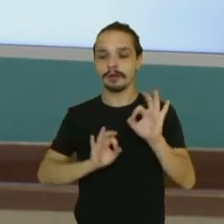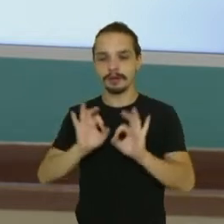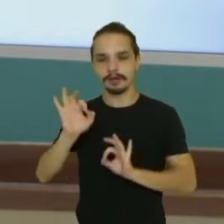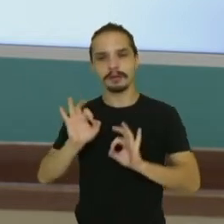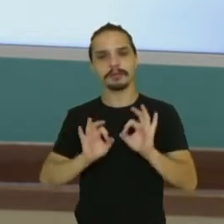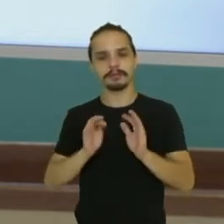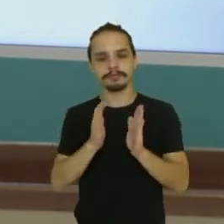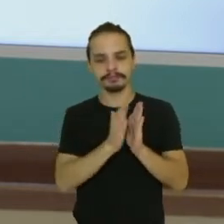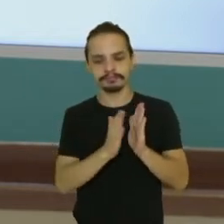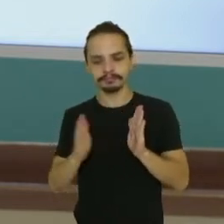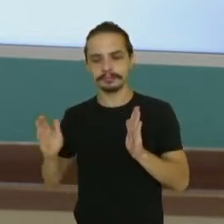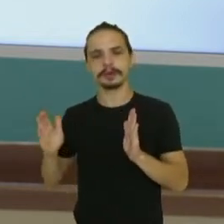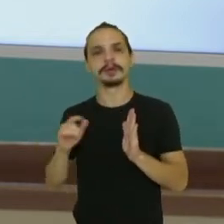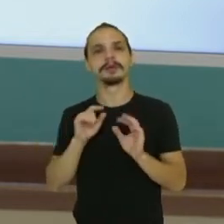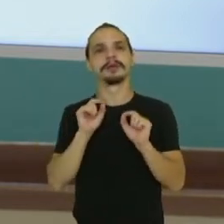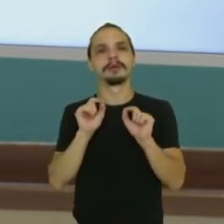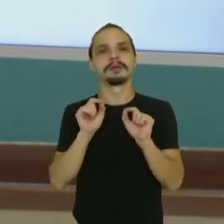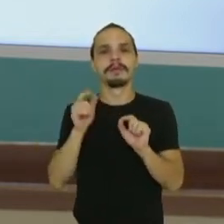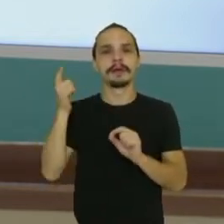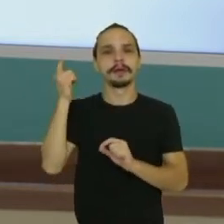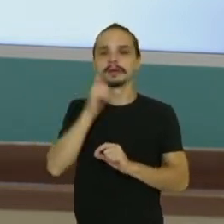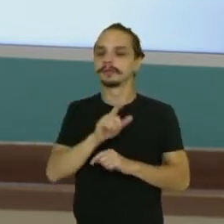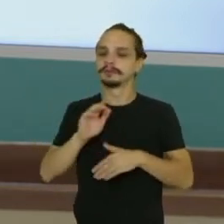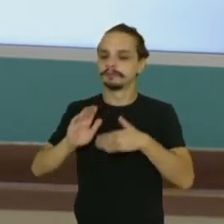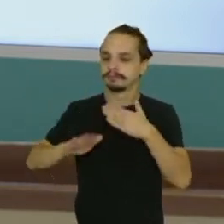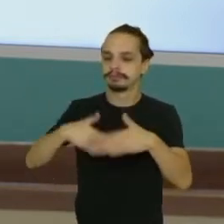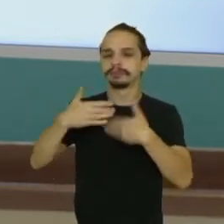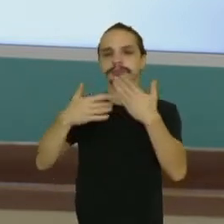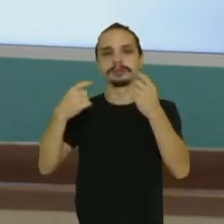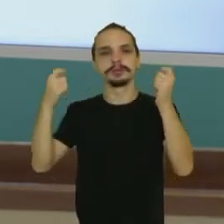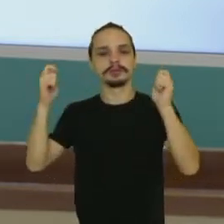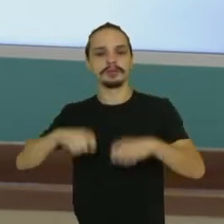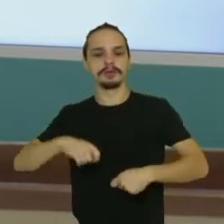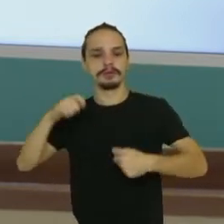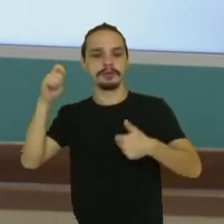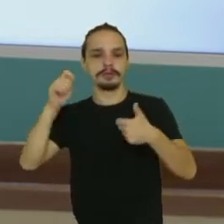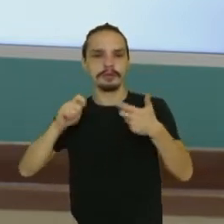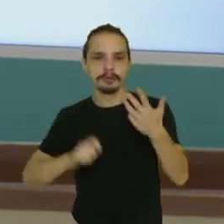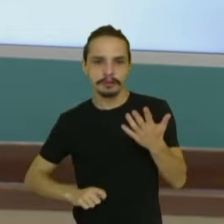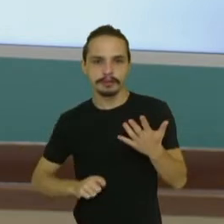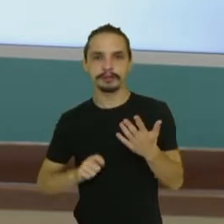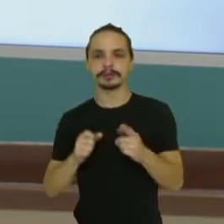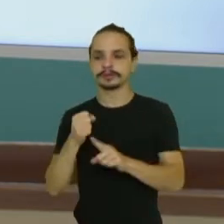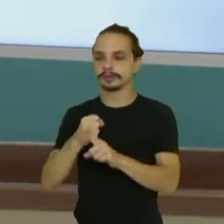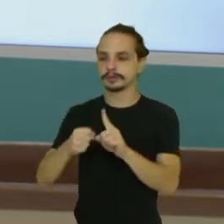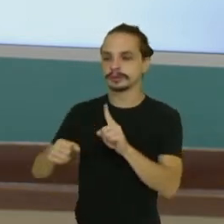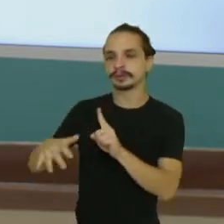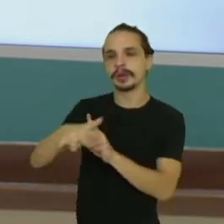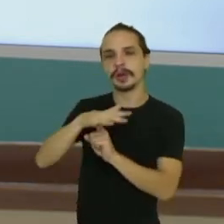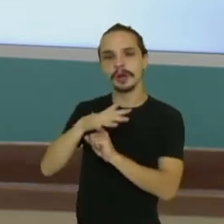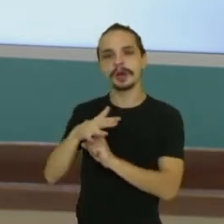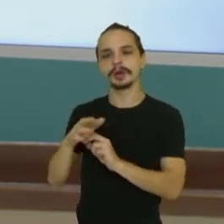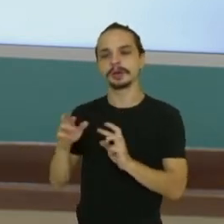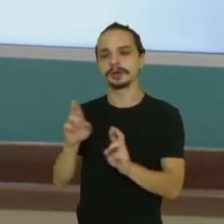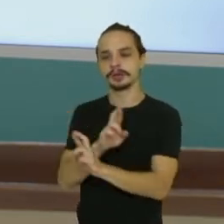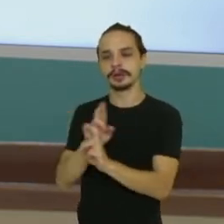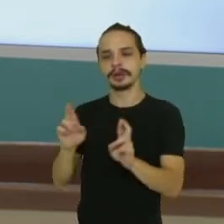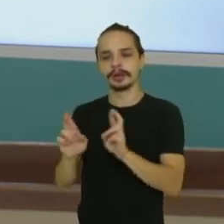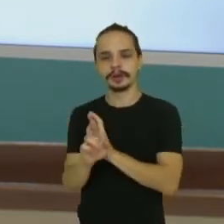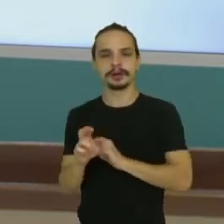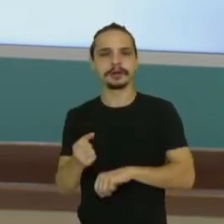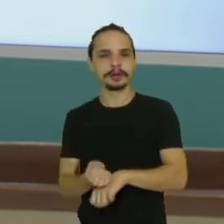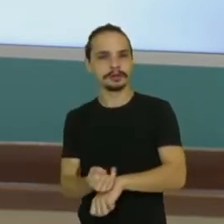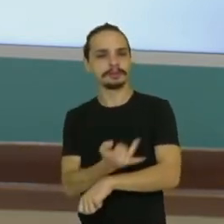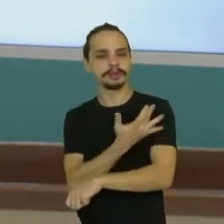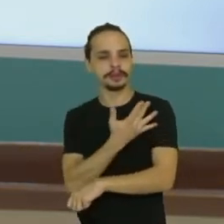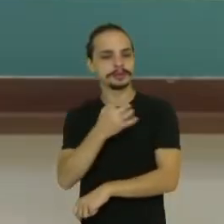nós conseguimos desenvolver essas competências e habilidades sócio e relacionais para o nosso